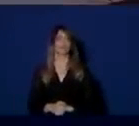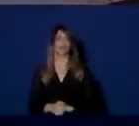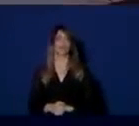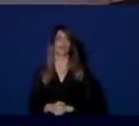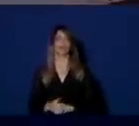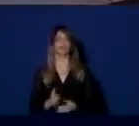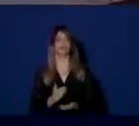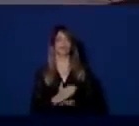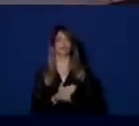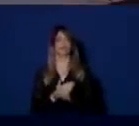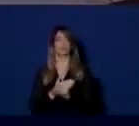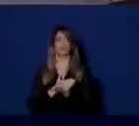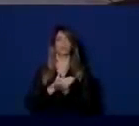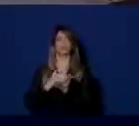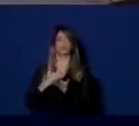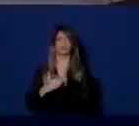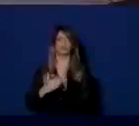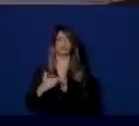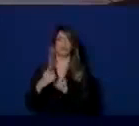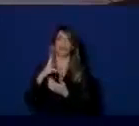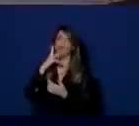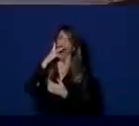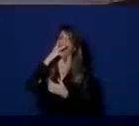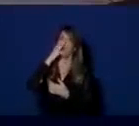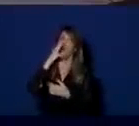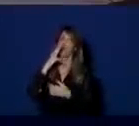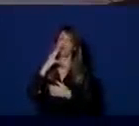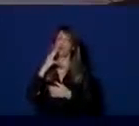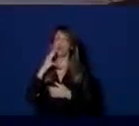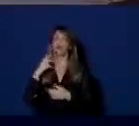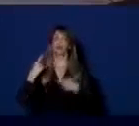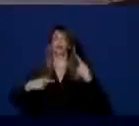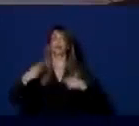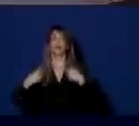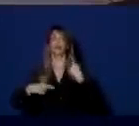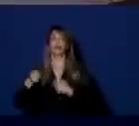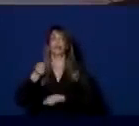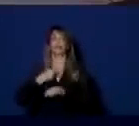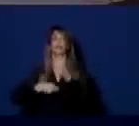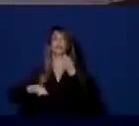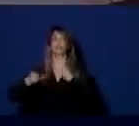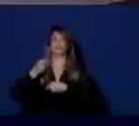por o que eu acho que teve um equívoco de política econômica,